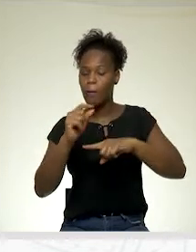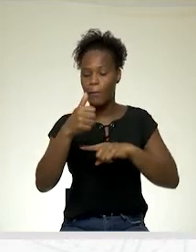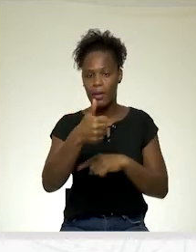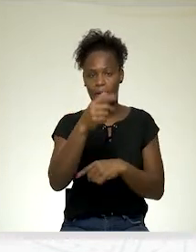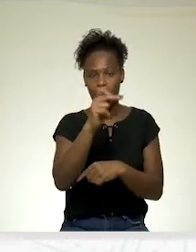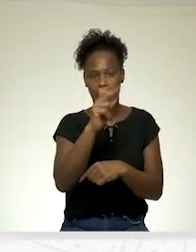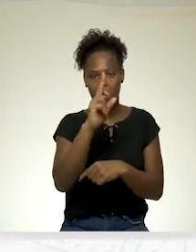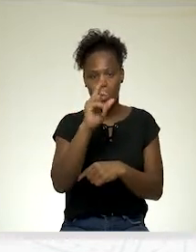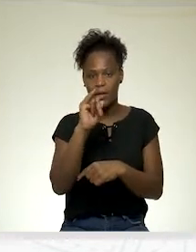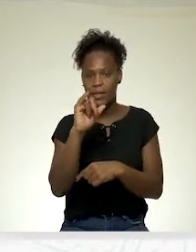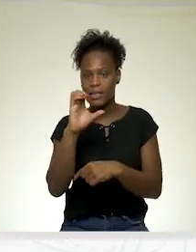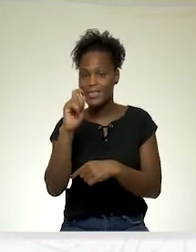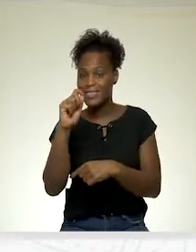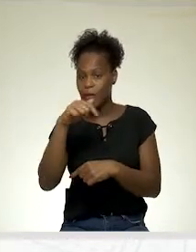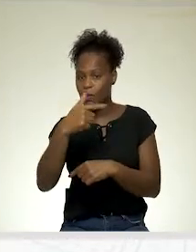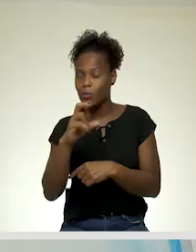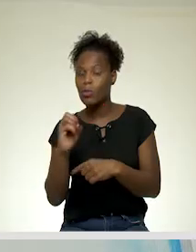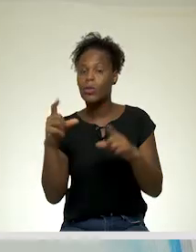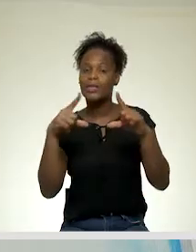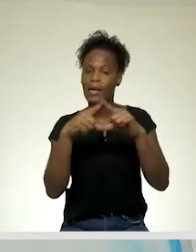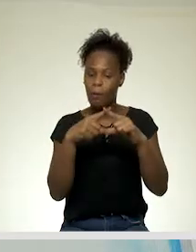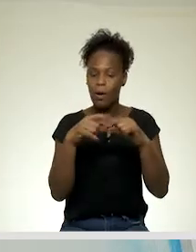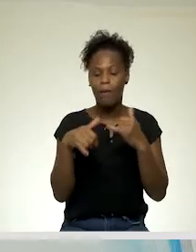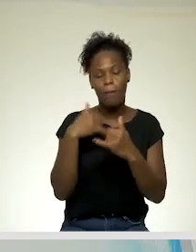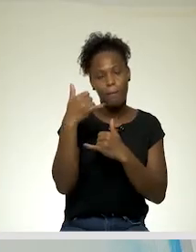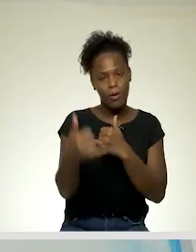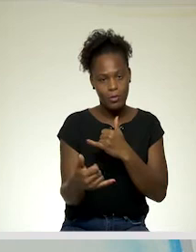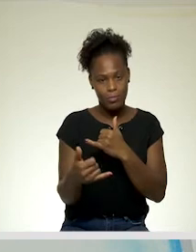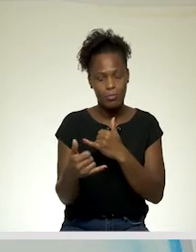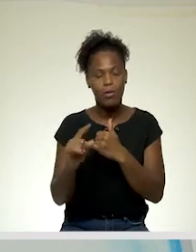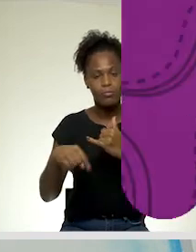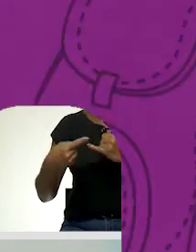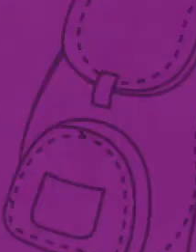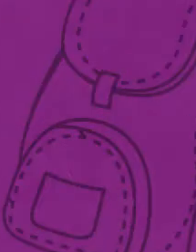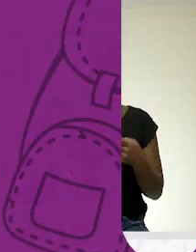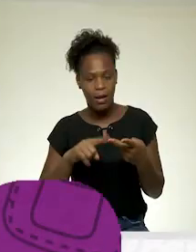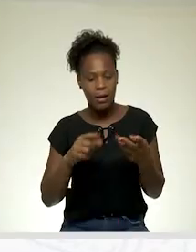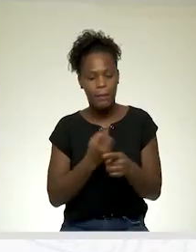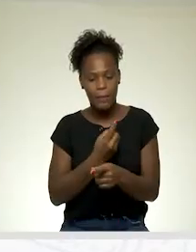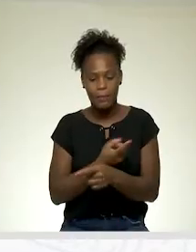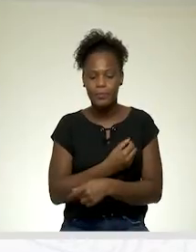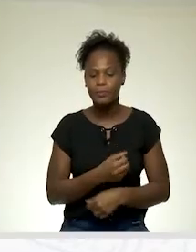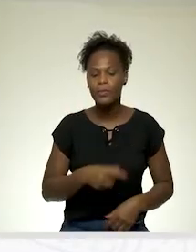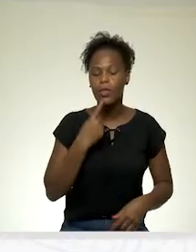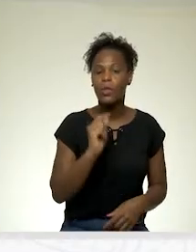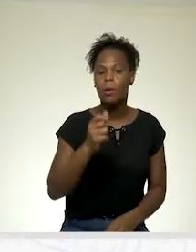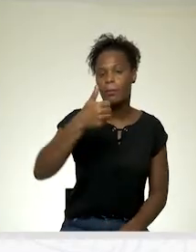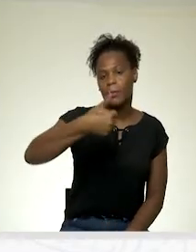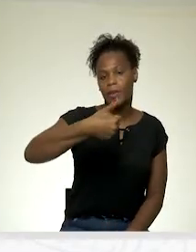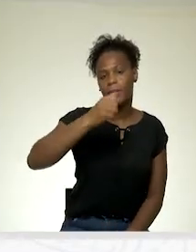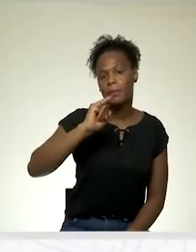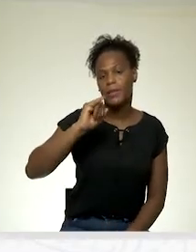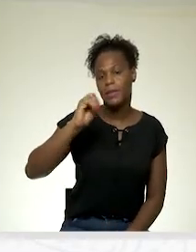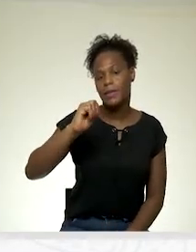baricentro do triângulo. Vamos para o próximo elemento. Bissetriz de um ângulo é